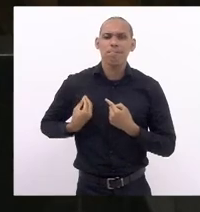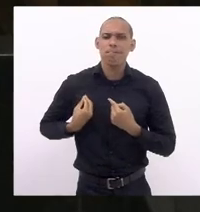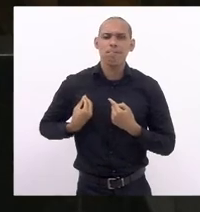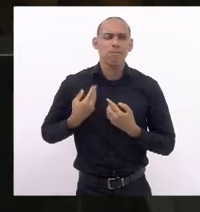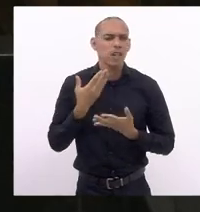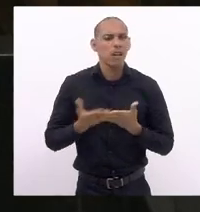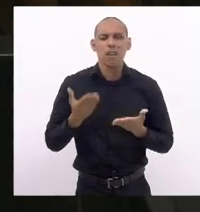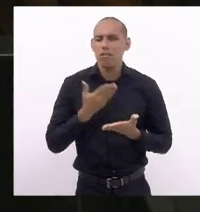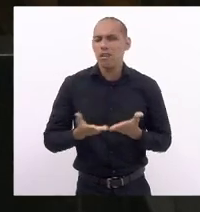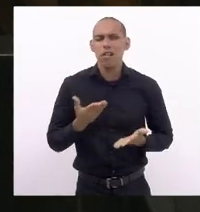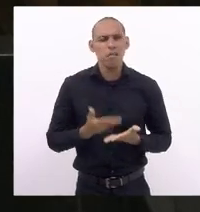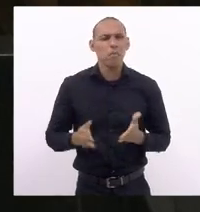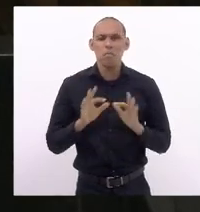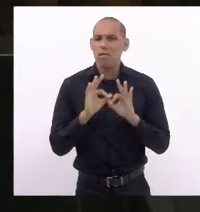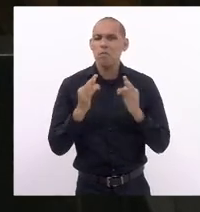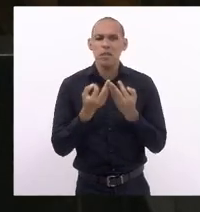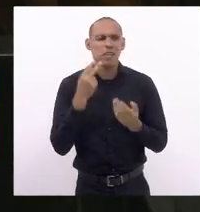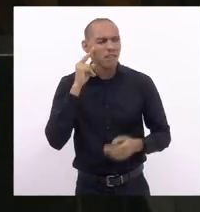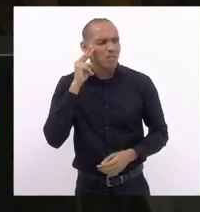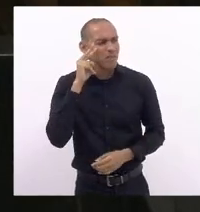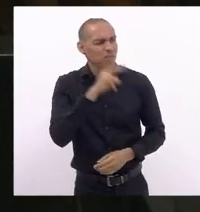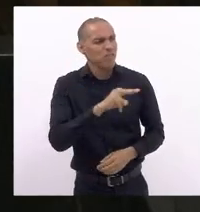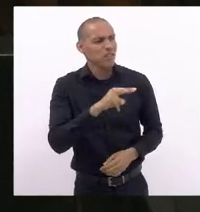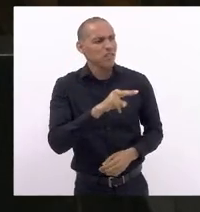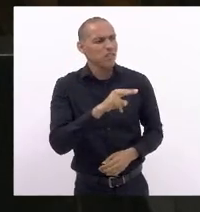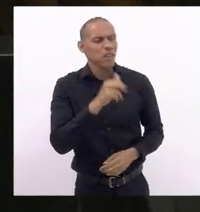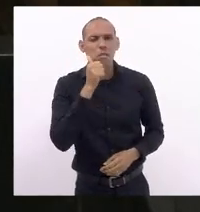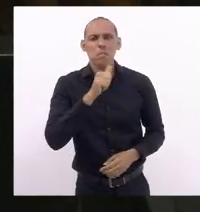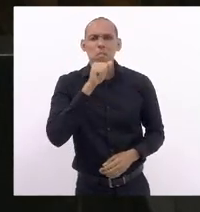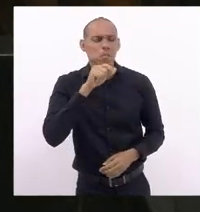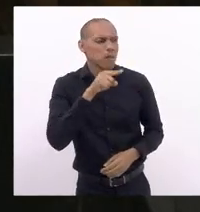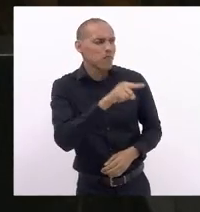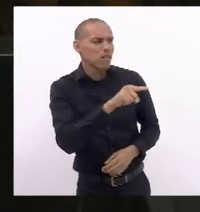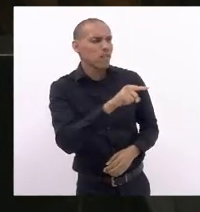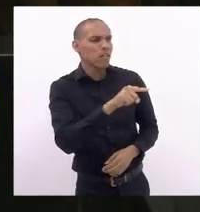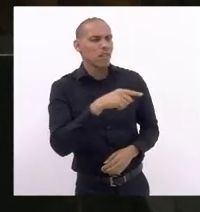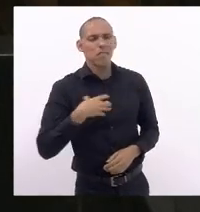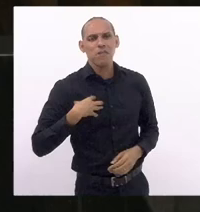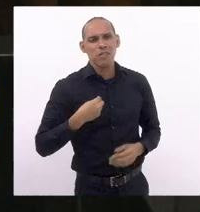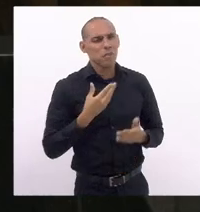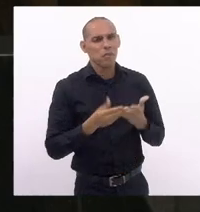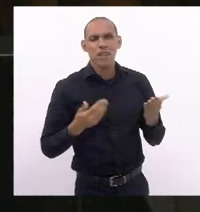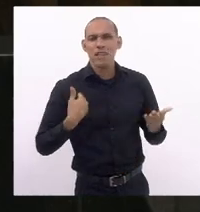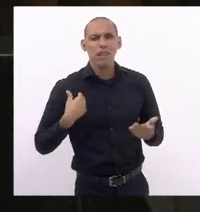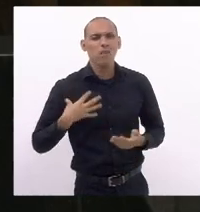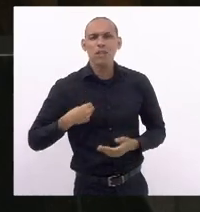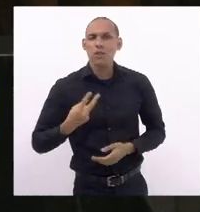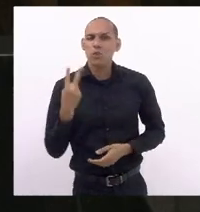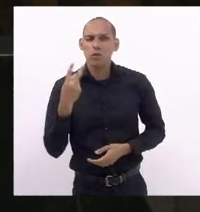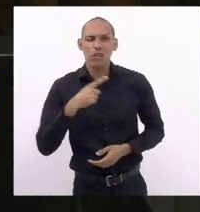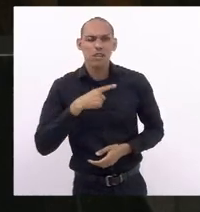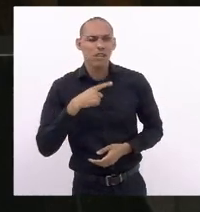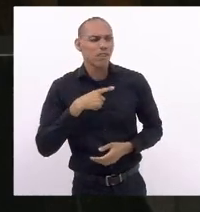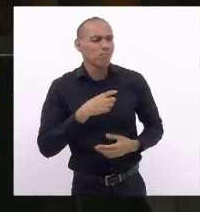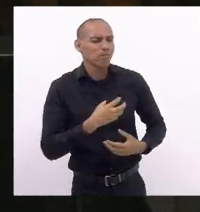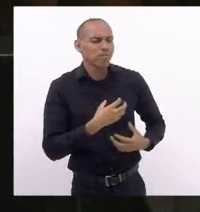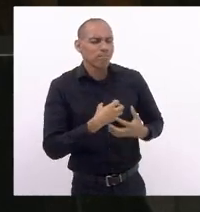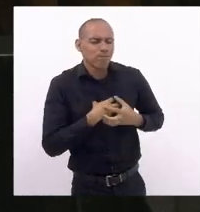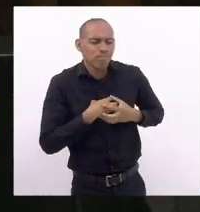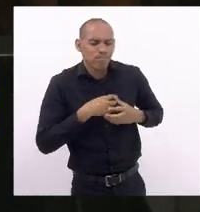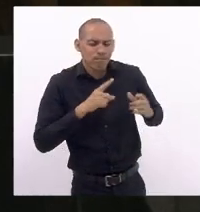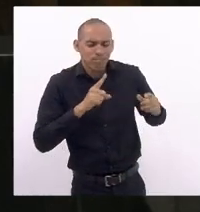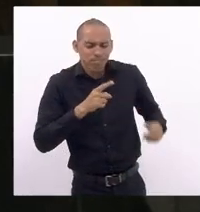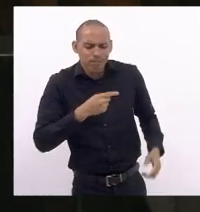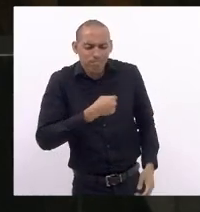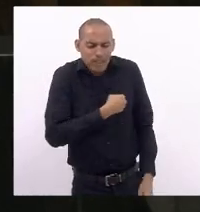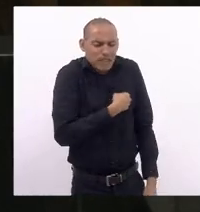ali, a vida de familiares, eu vendo uma mãe que perdeu a sua filha, eu que sou pai de 2 filhos, aquilo mexeu muito com o meu coração.